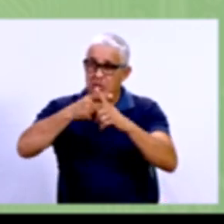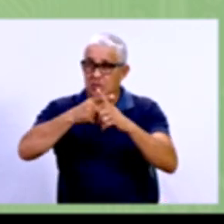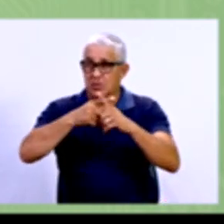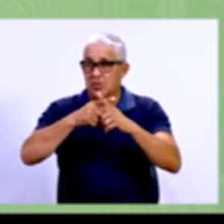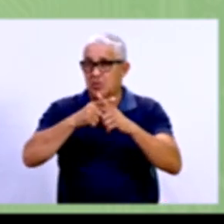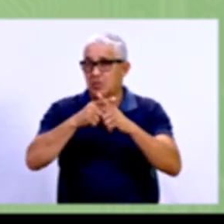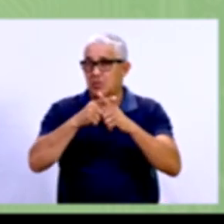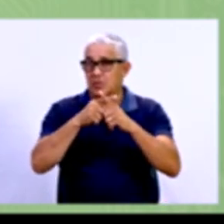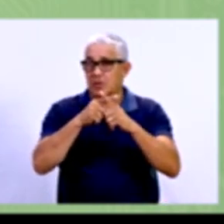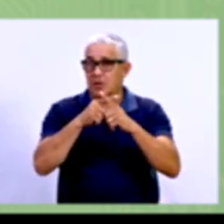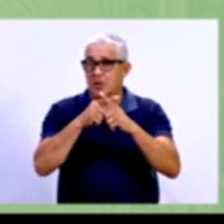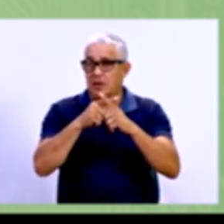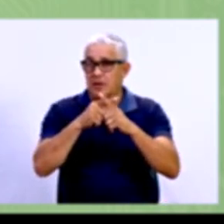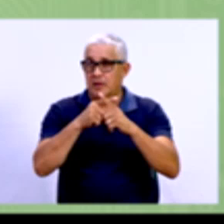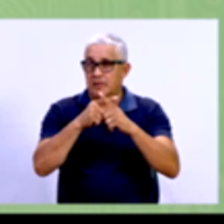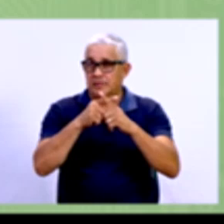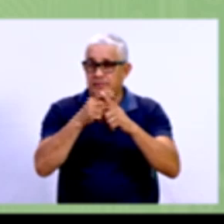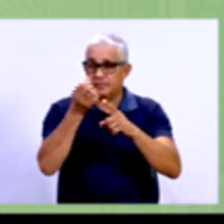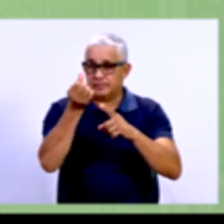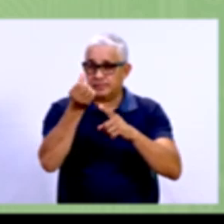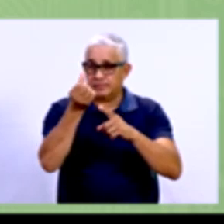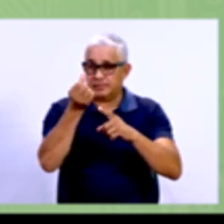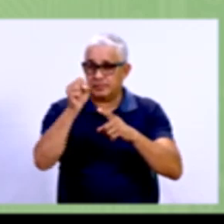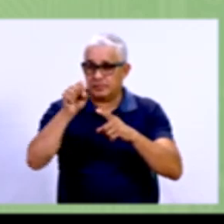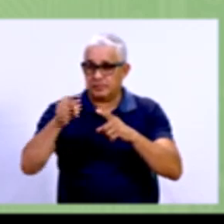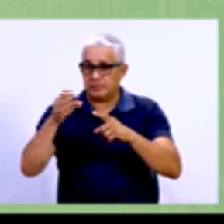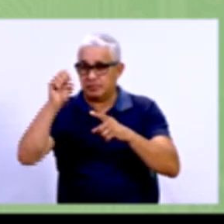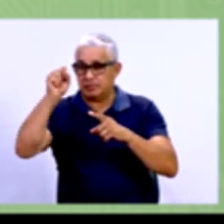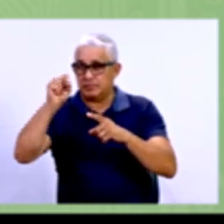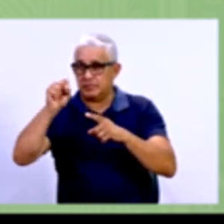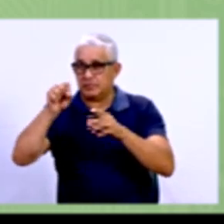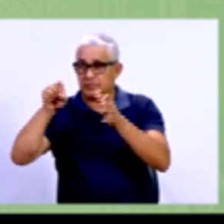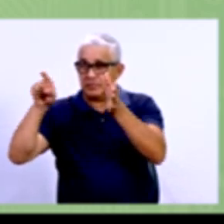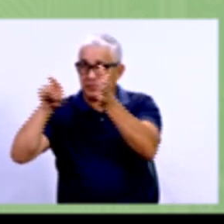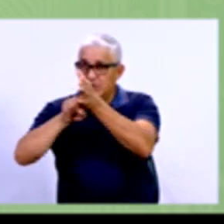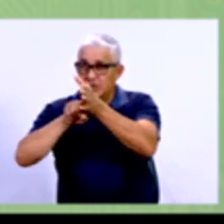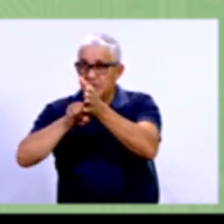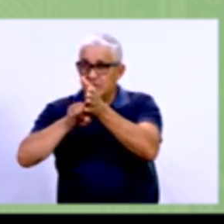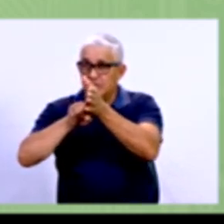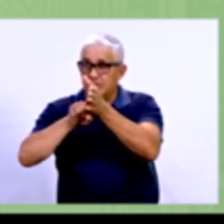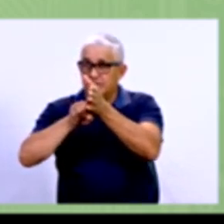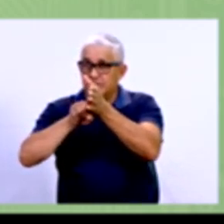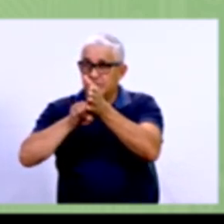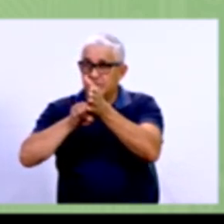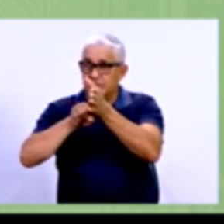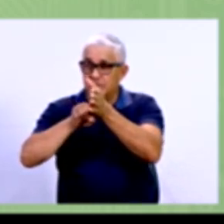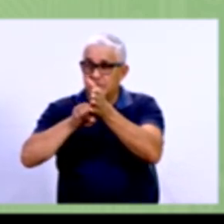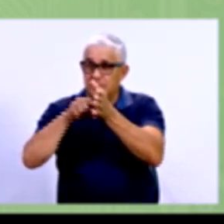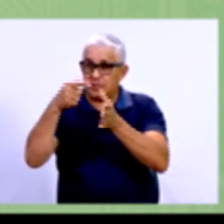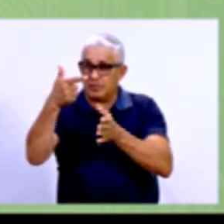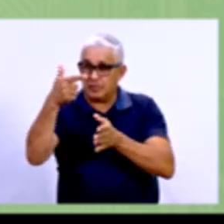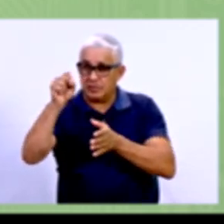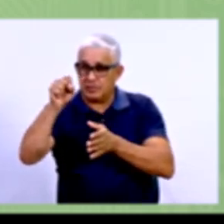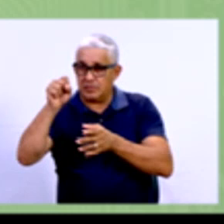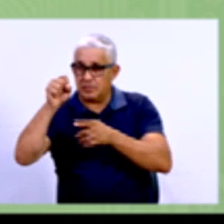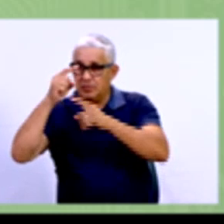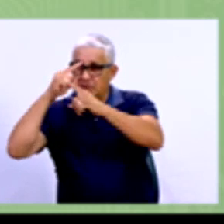xy, que é 68,8, menos total de x menos total de y. Total de x,